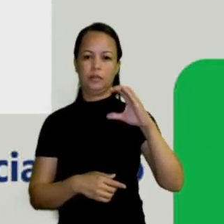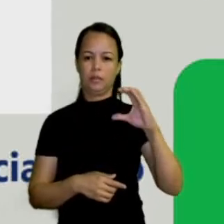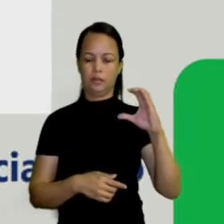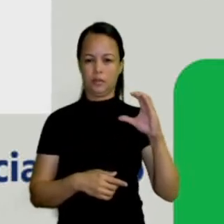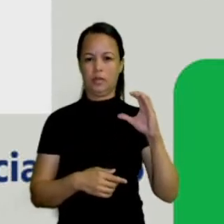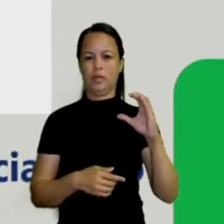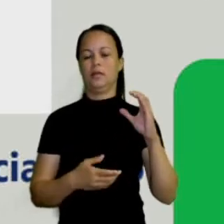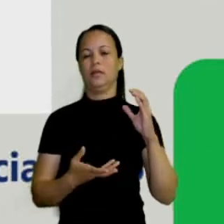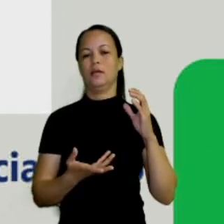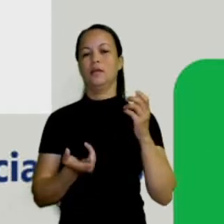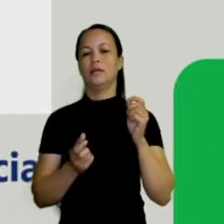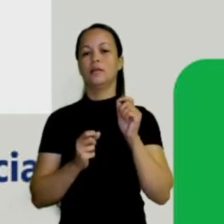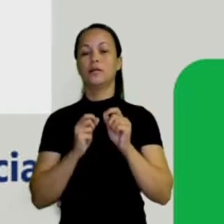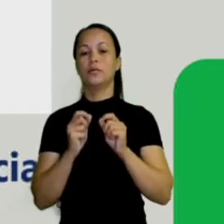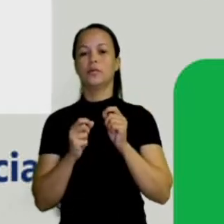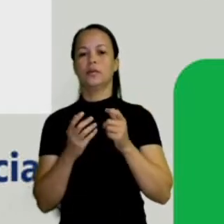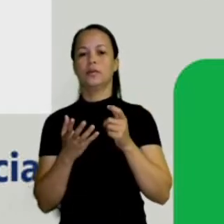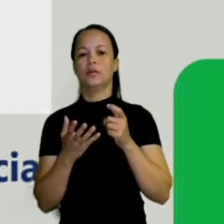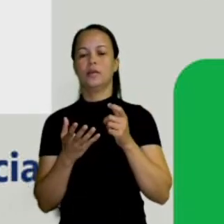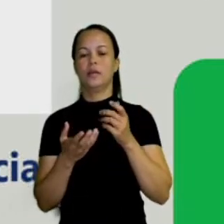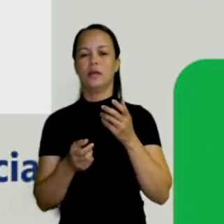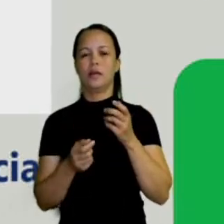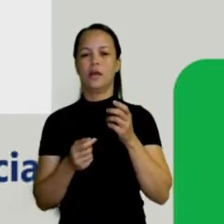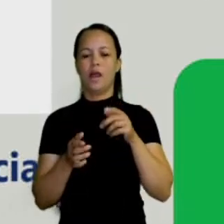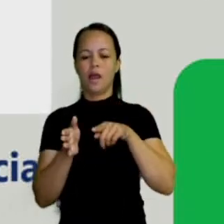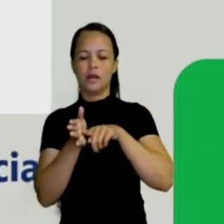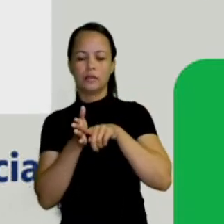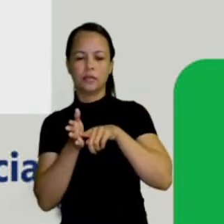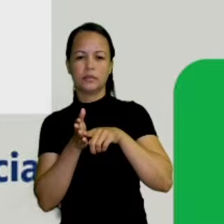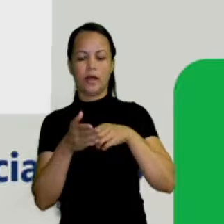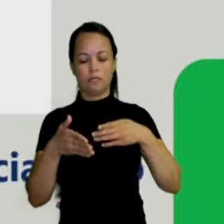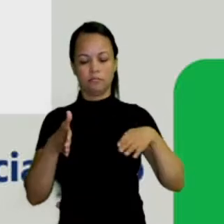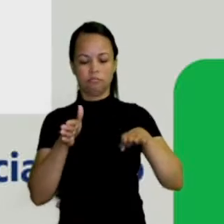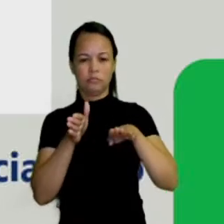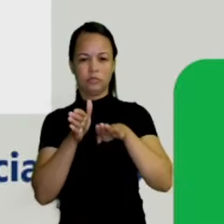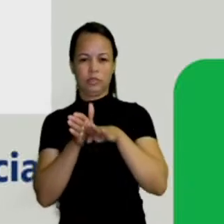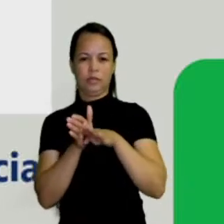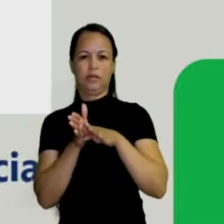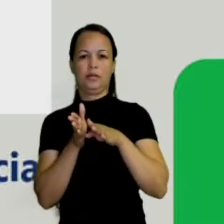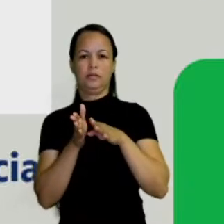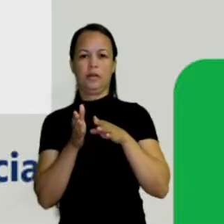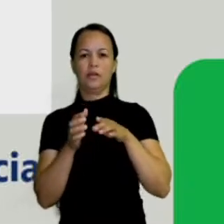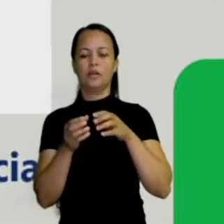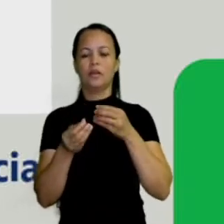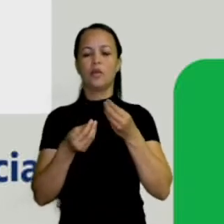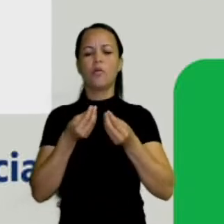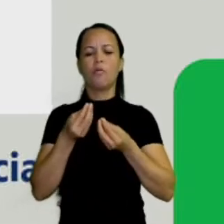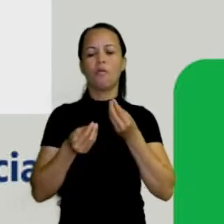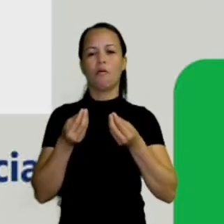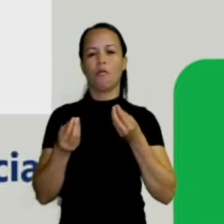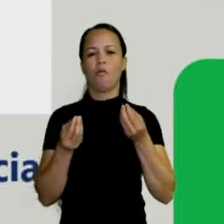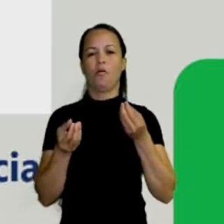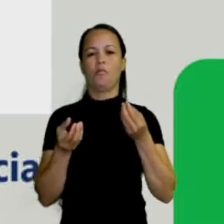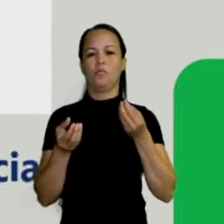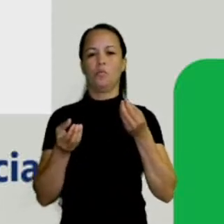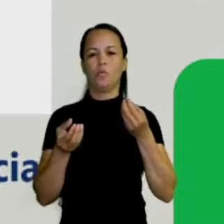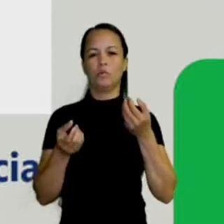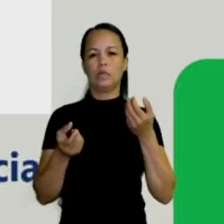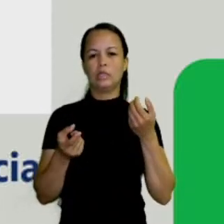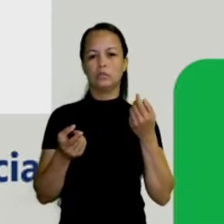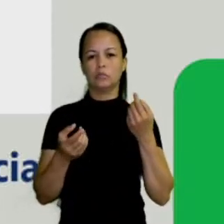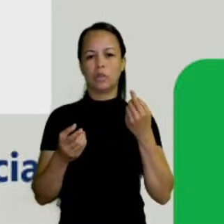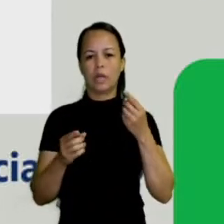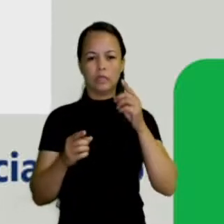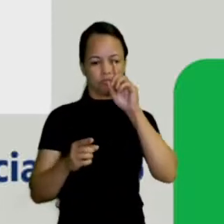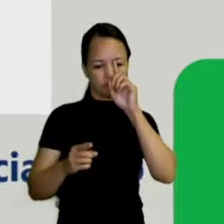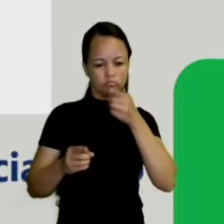Nacional Comum Curricular, nós vamos analisar a chegada e as formas de dominação dos portugueses e